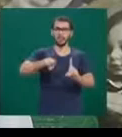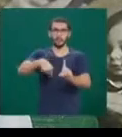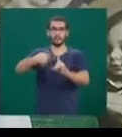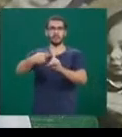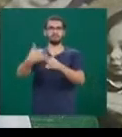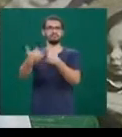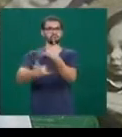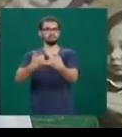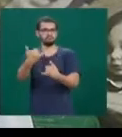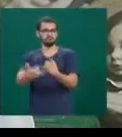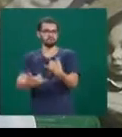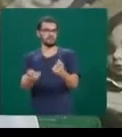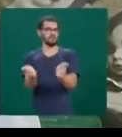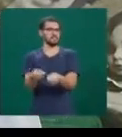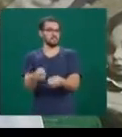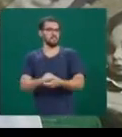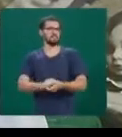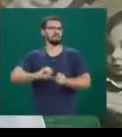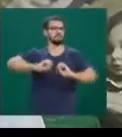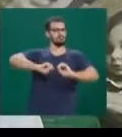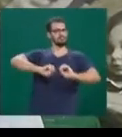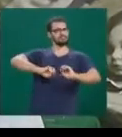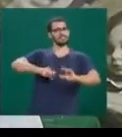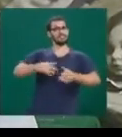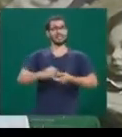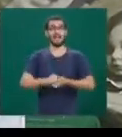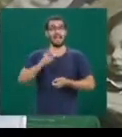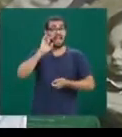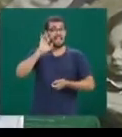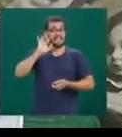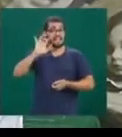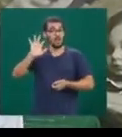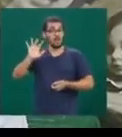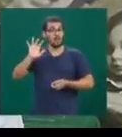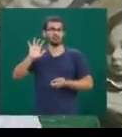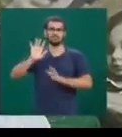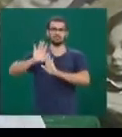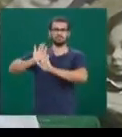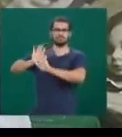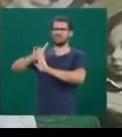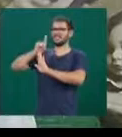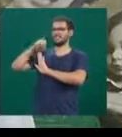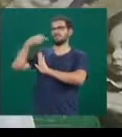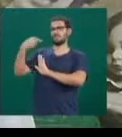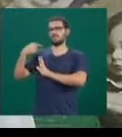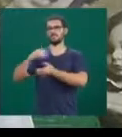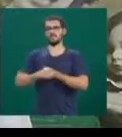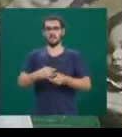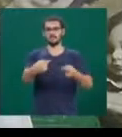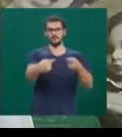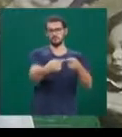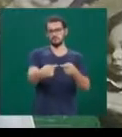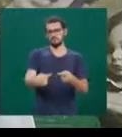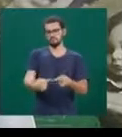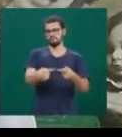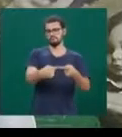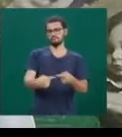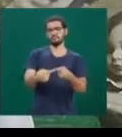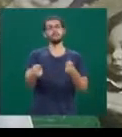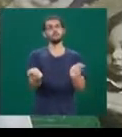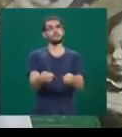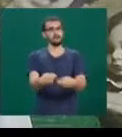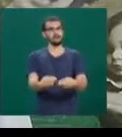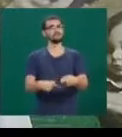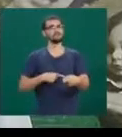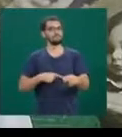atividade mesmo mais palpável e deixar a teoria para depois. E combinando esses dois, com certeza vai sair